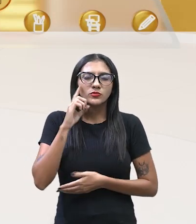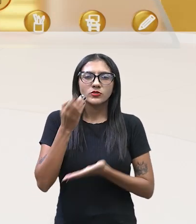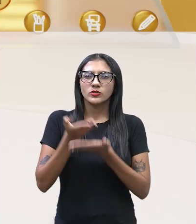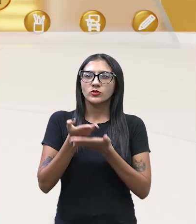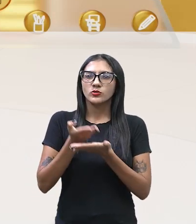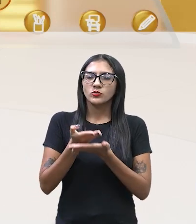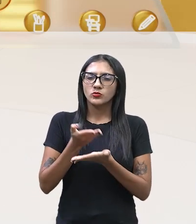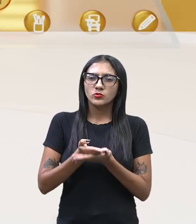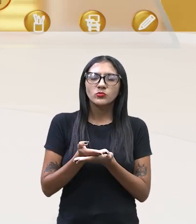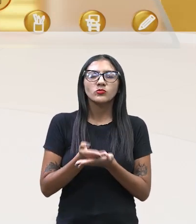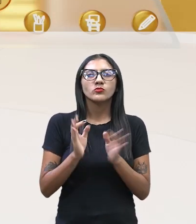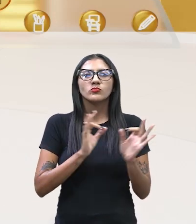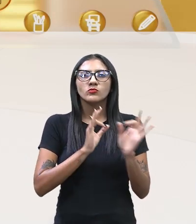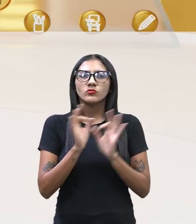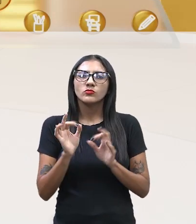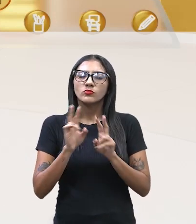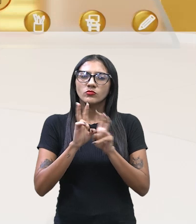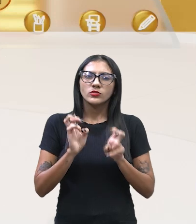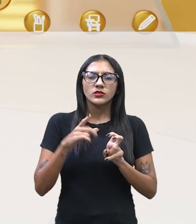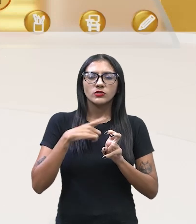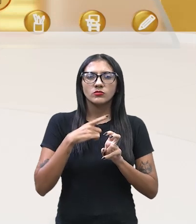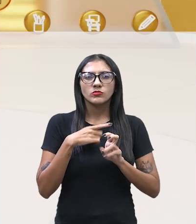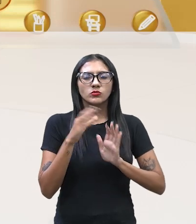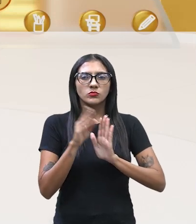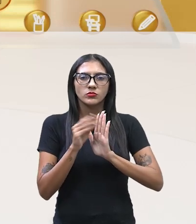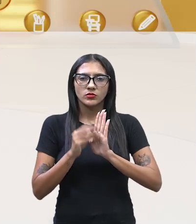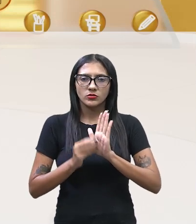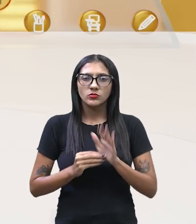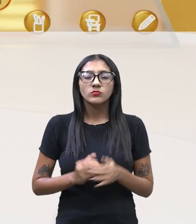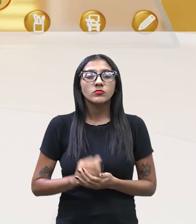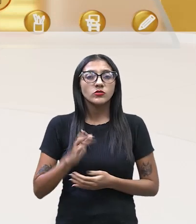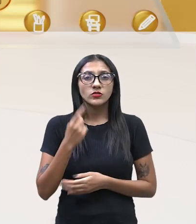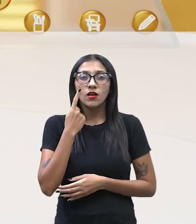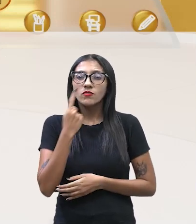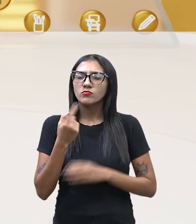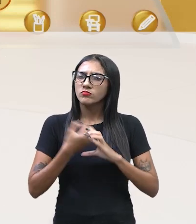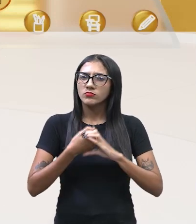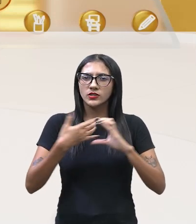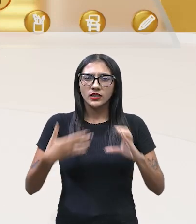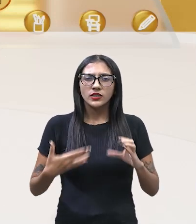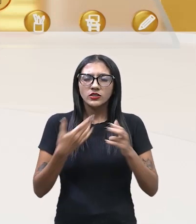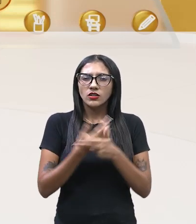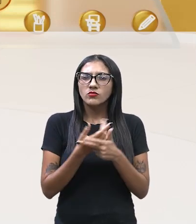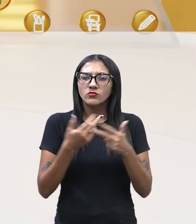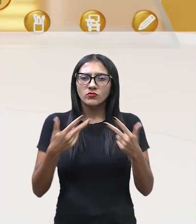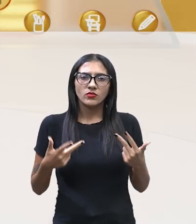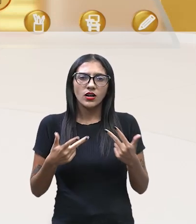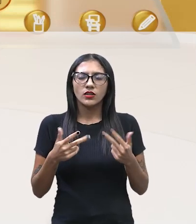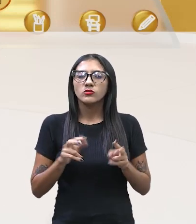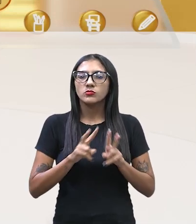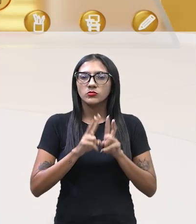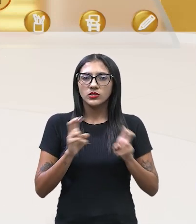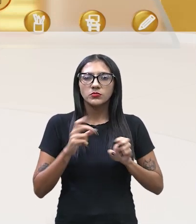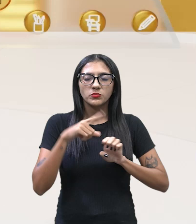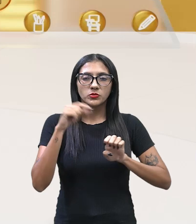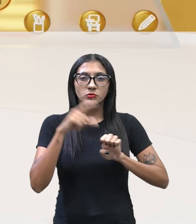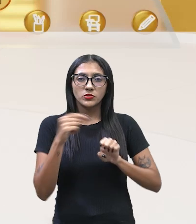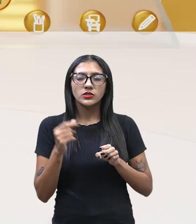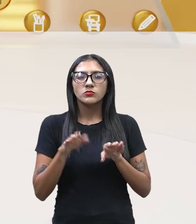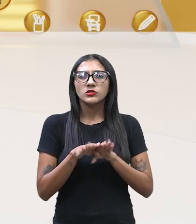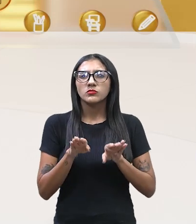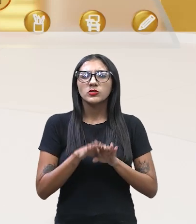aulas, abordando sobre esse assunto. Já vimos aí diversos aspectos a respeito do empreendedorismo, dos